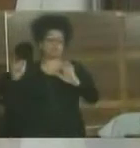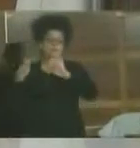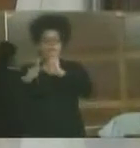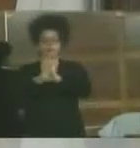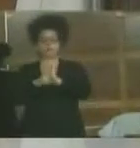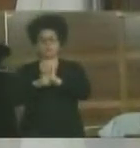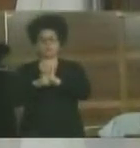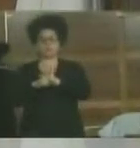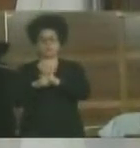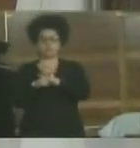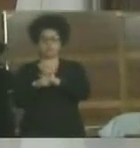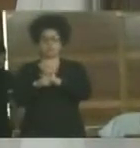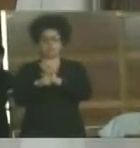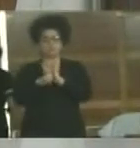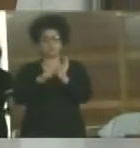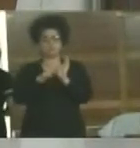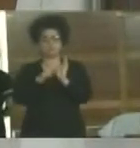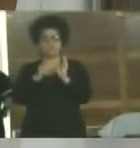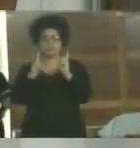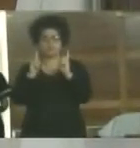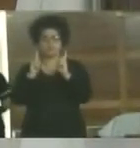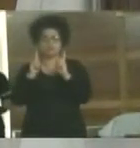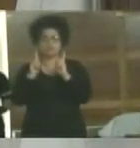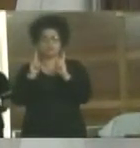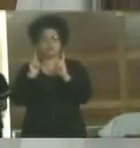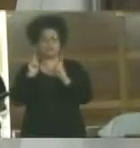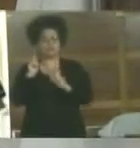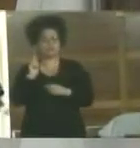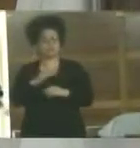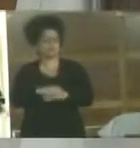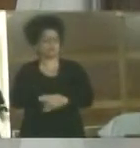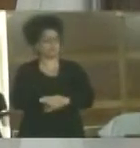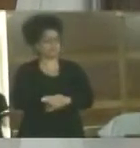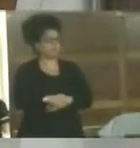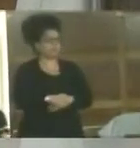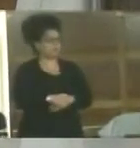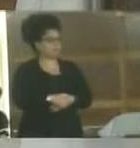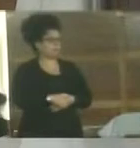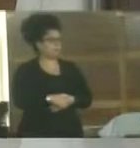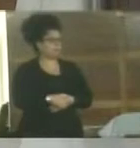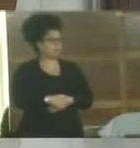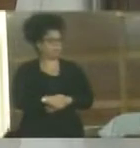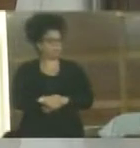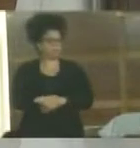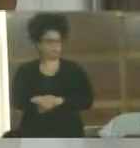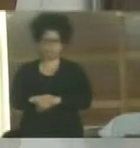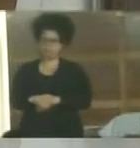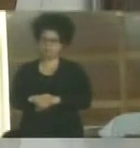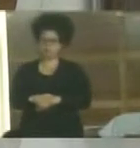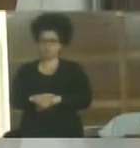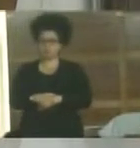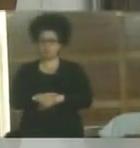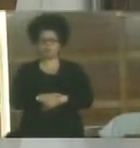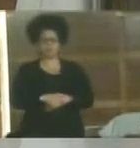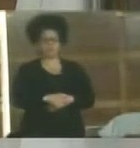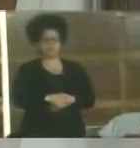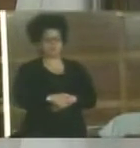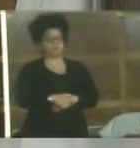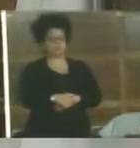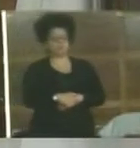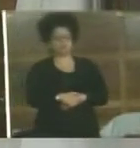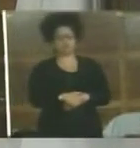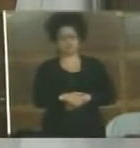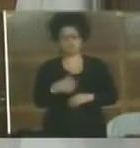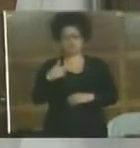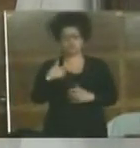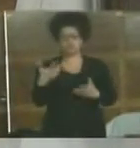sinal, coincidentemente, a minha primeira indicação de hoje, que é a 012-2019, eu